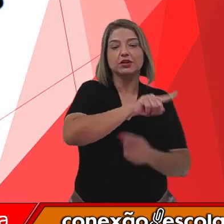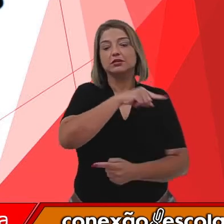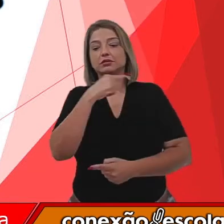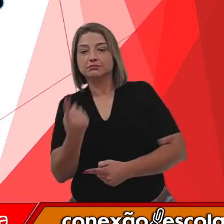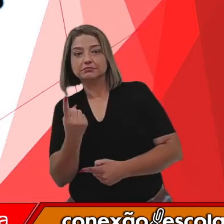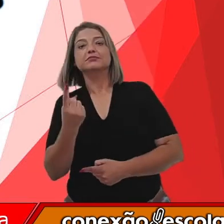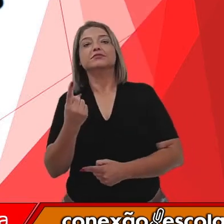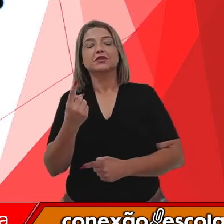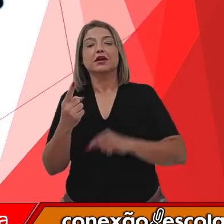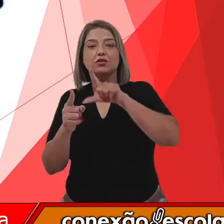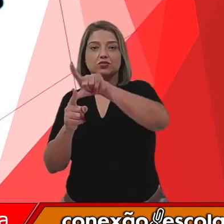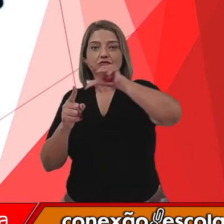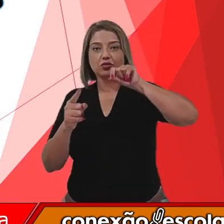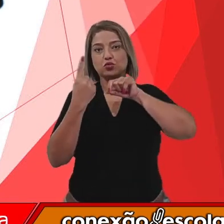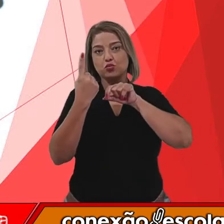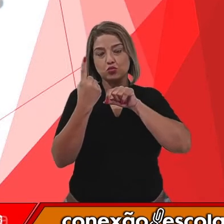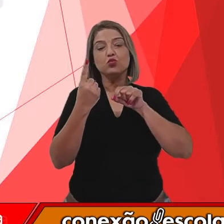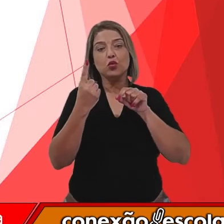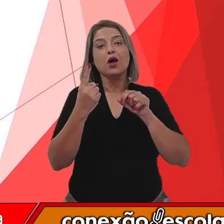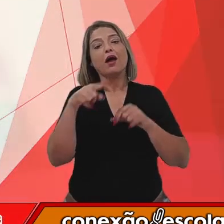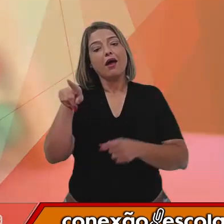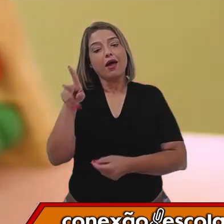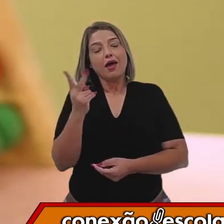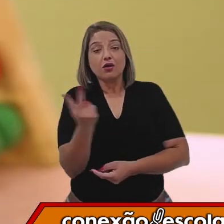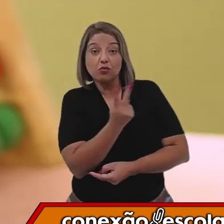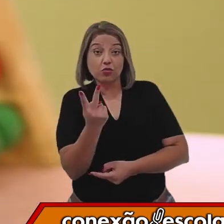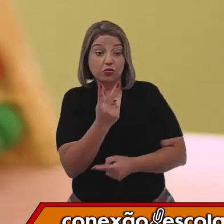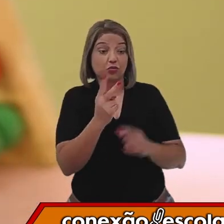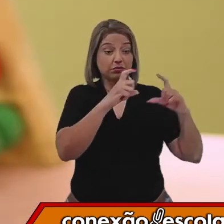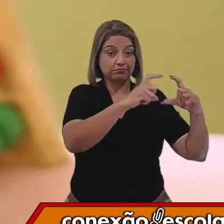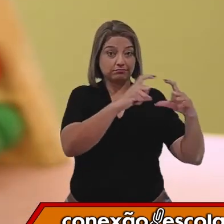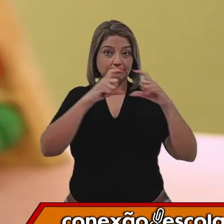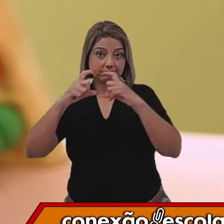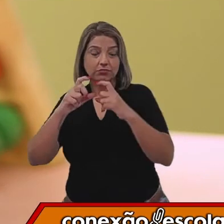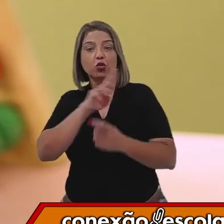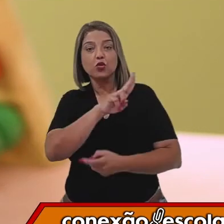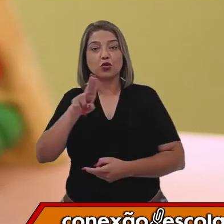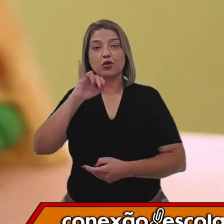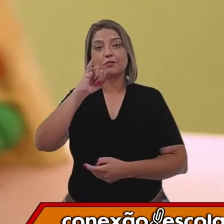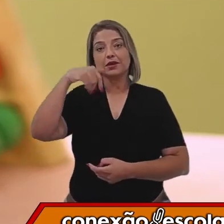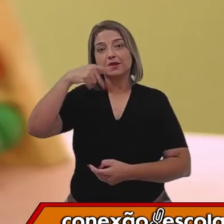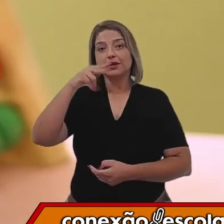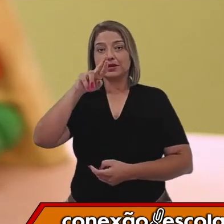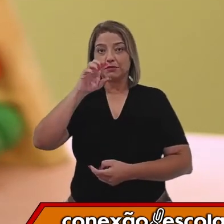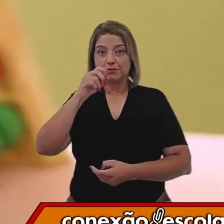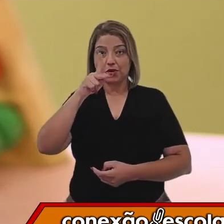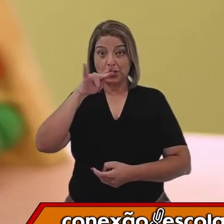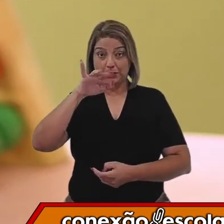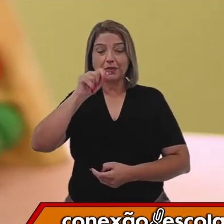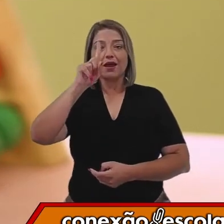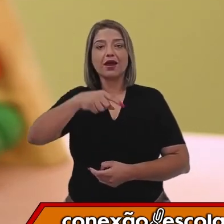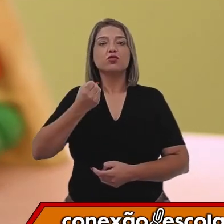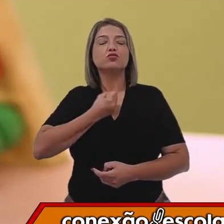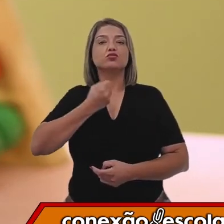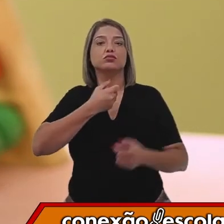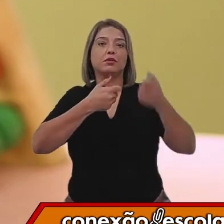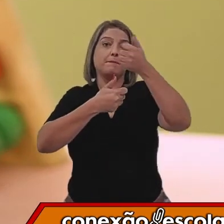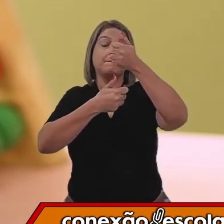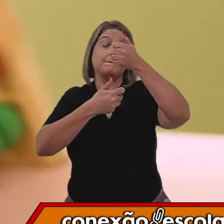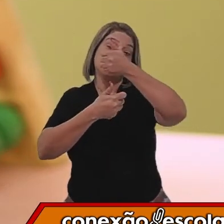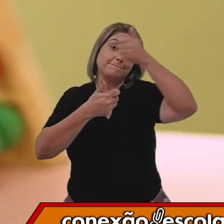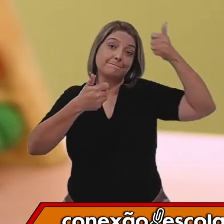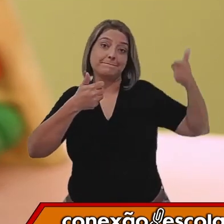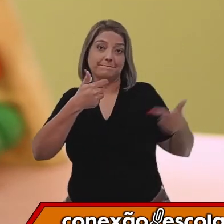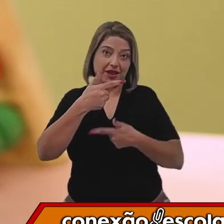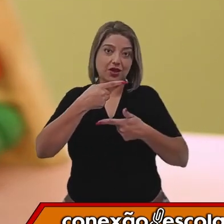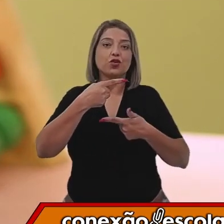impróprias. Já as frações aparentes são frações que geram um número inteiro,